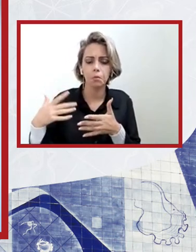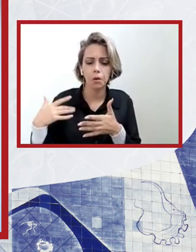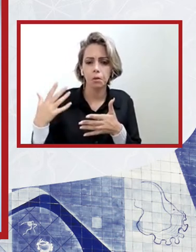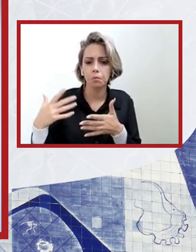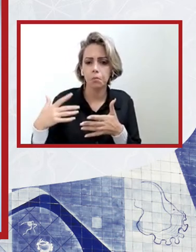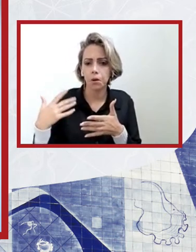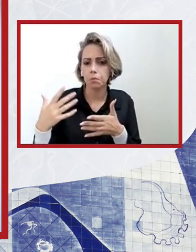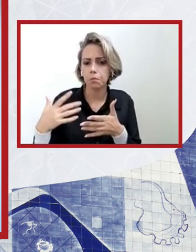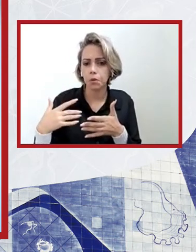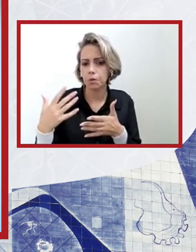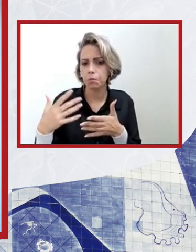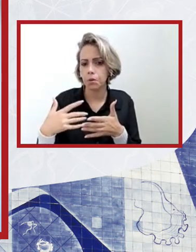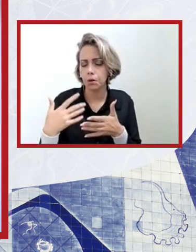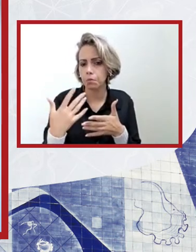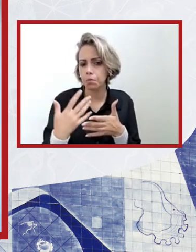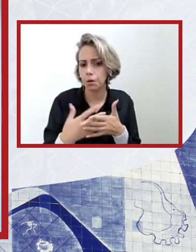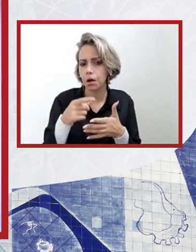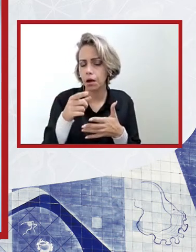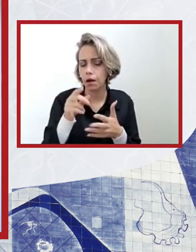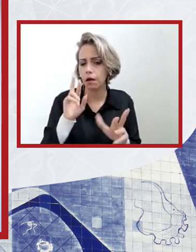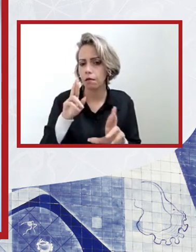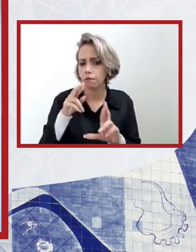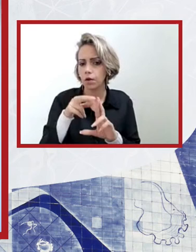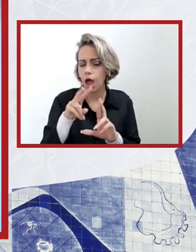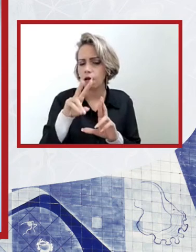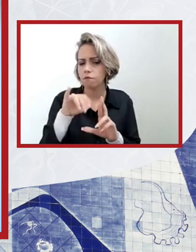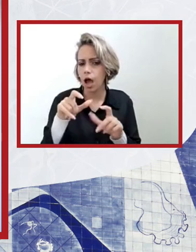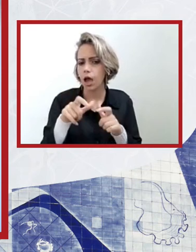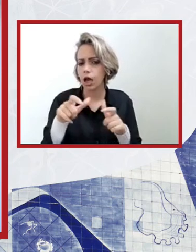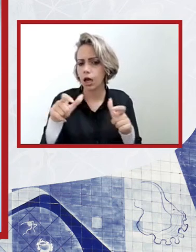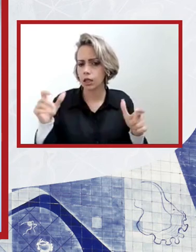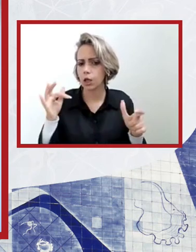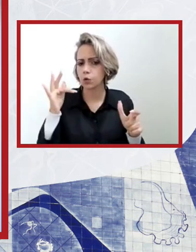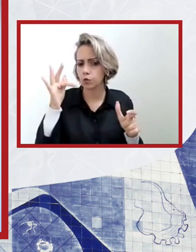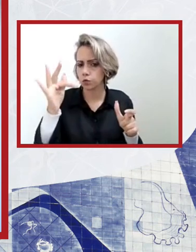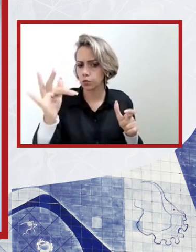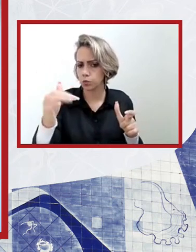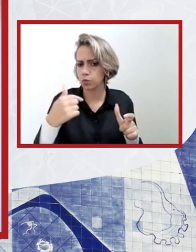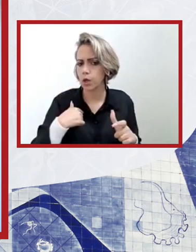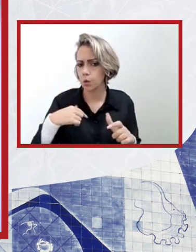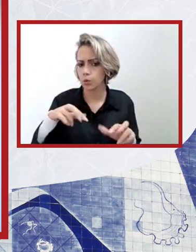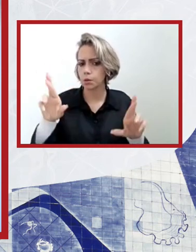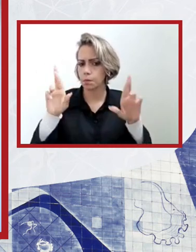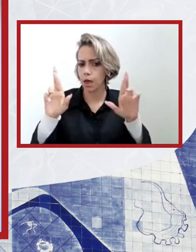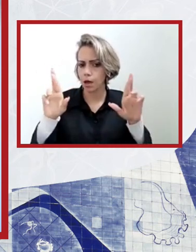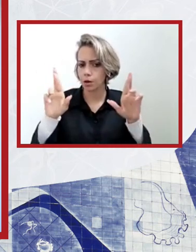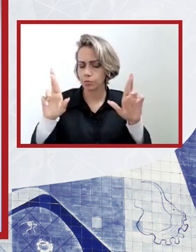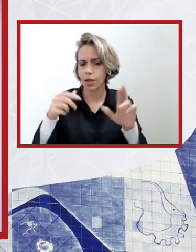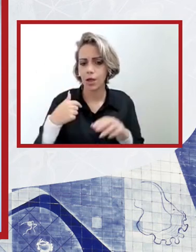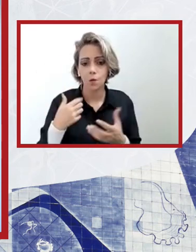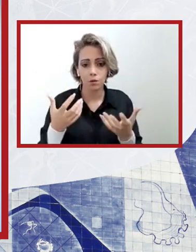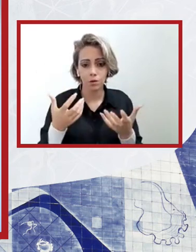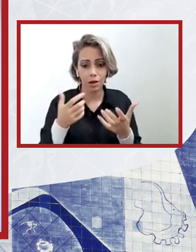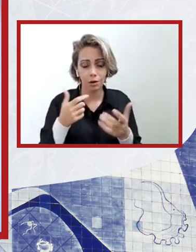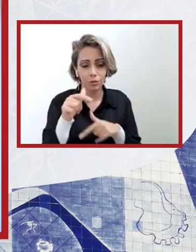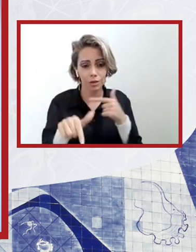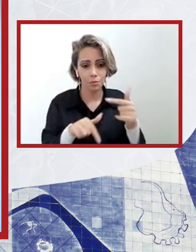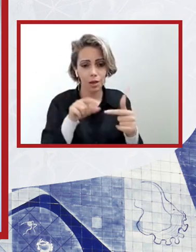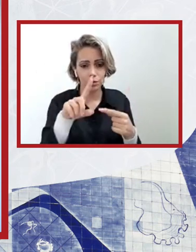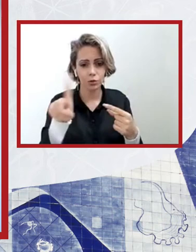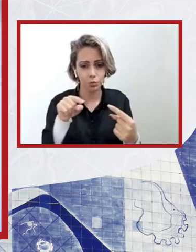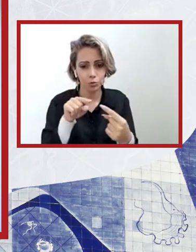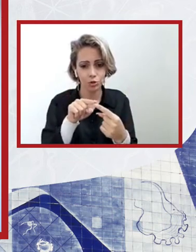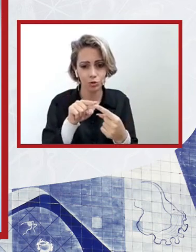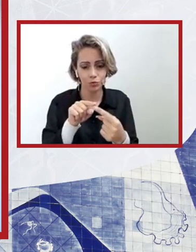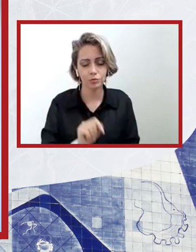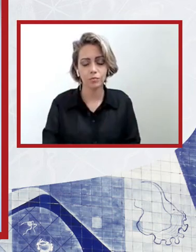essas referências vão crescendo, assim espero, né? Eu pretendo trabalhar para isso, né? A